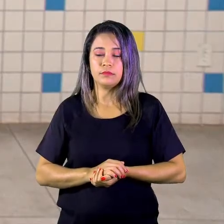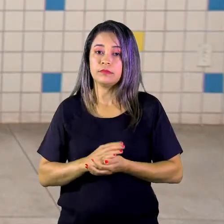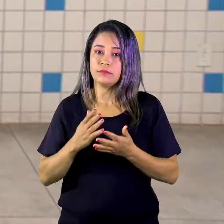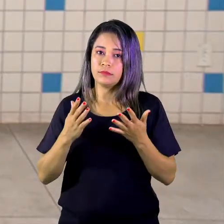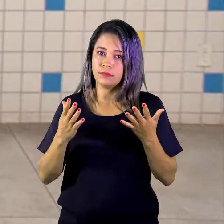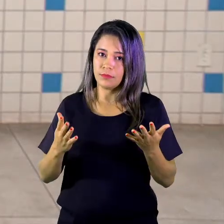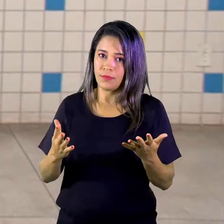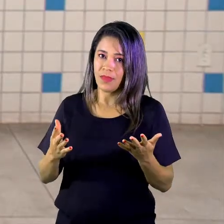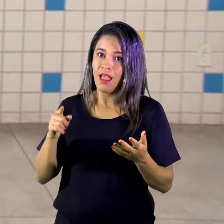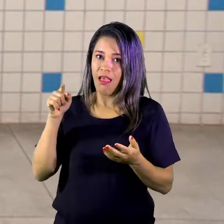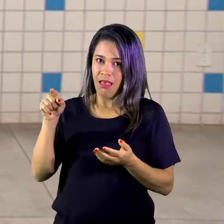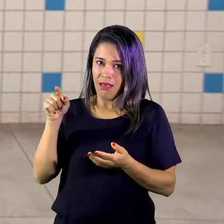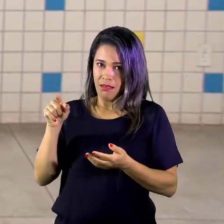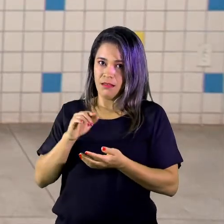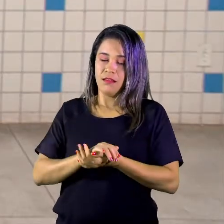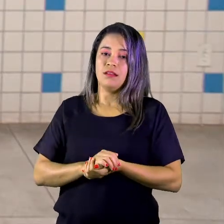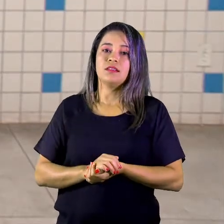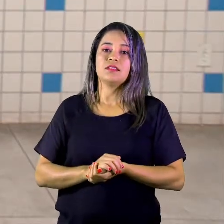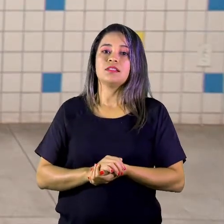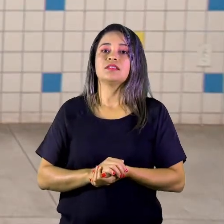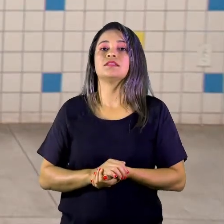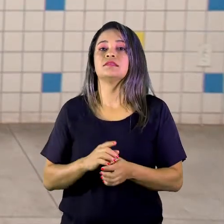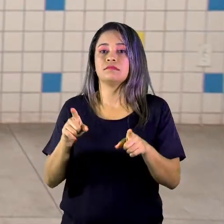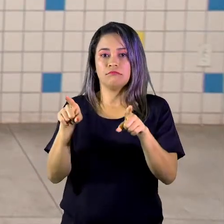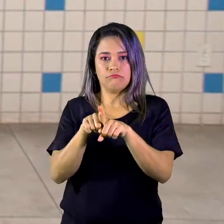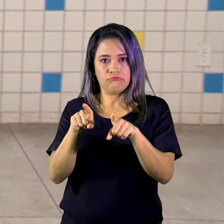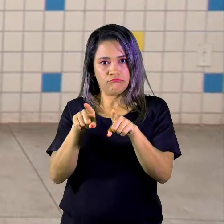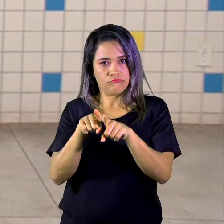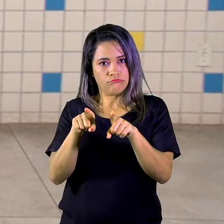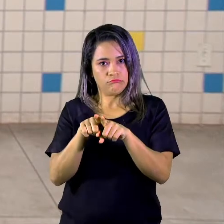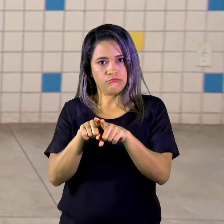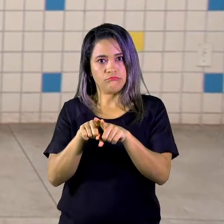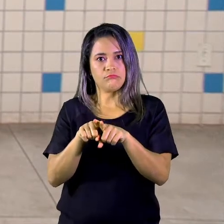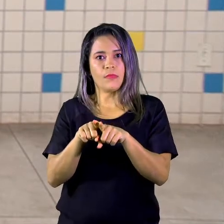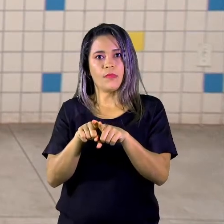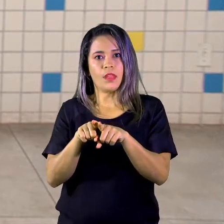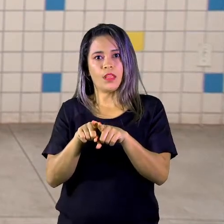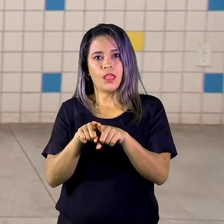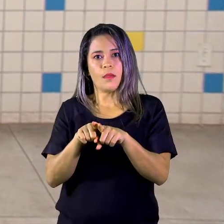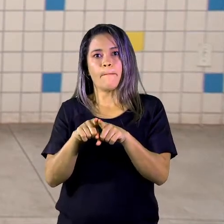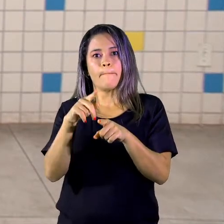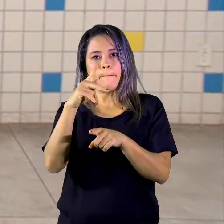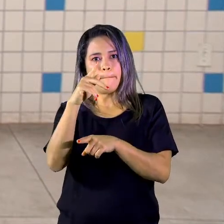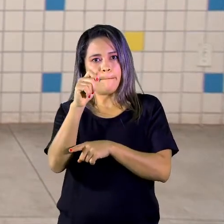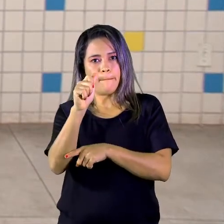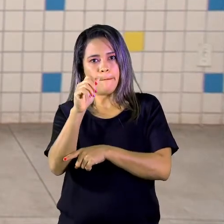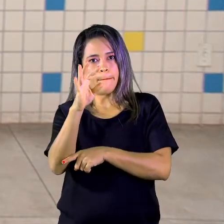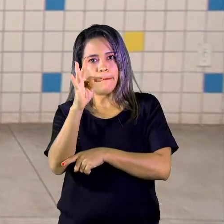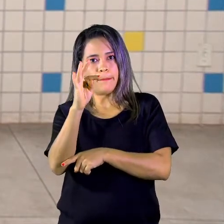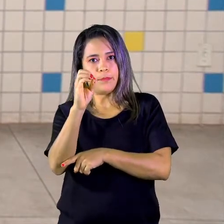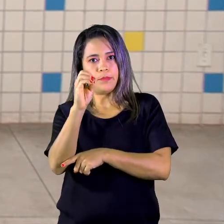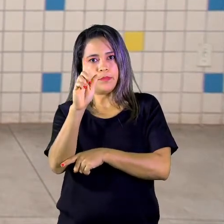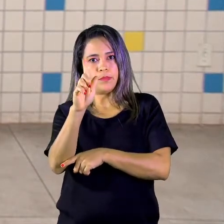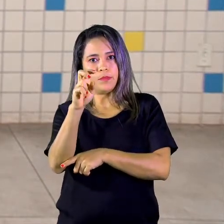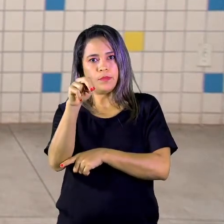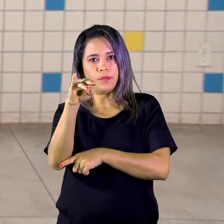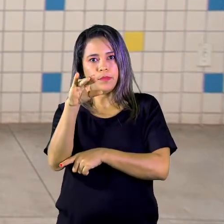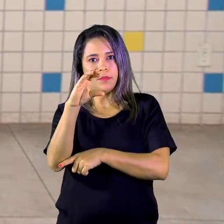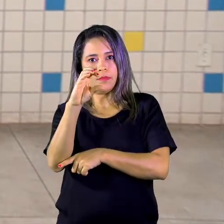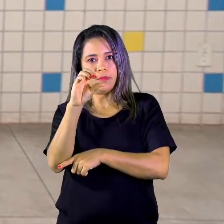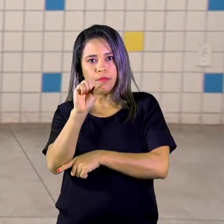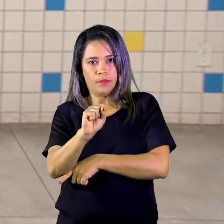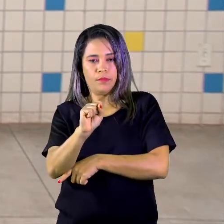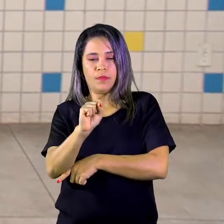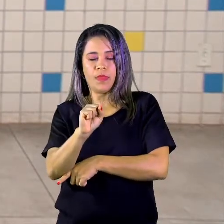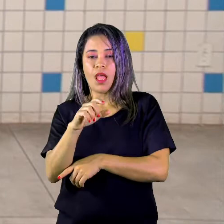Os protozoários também são agentes patogênicos. Agora, nós iremos